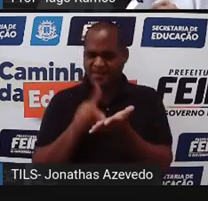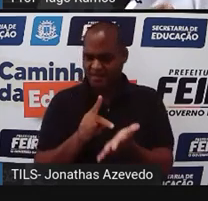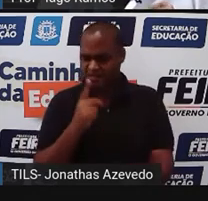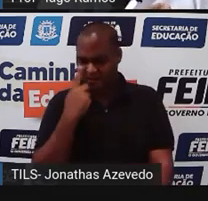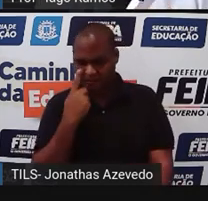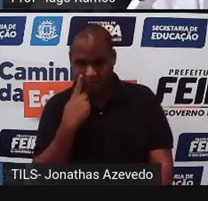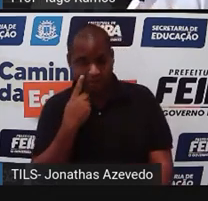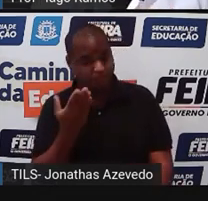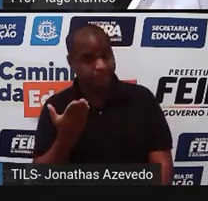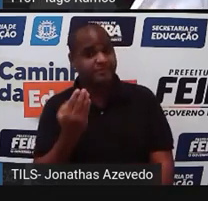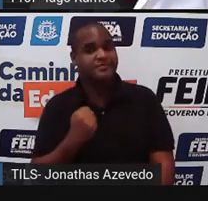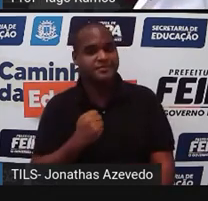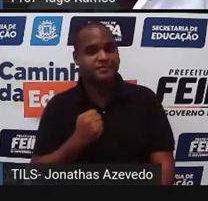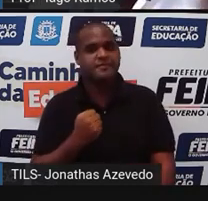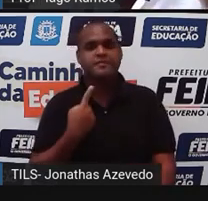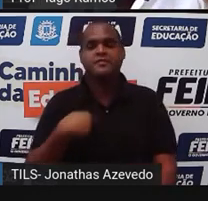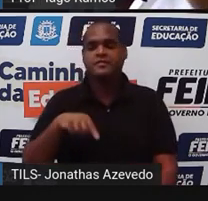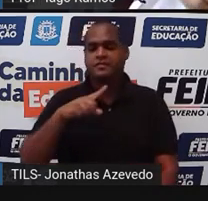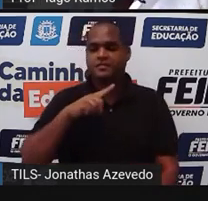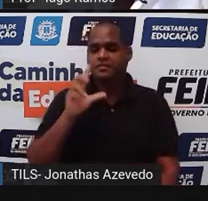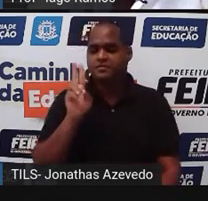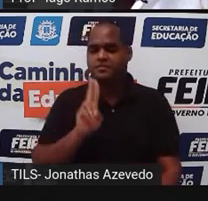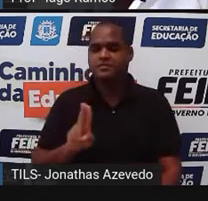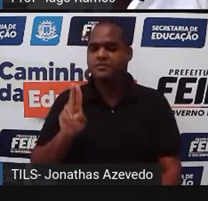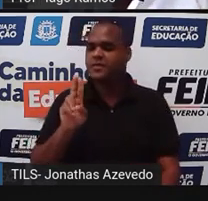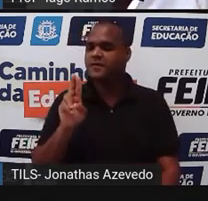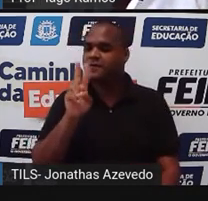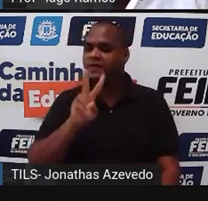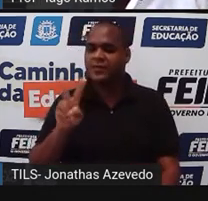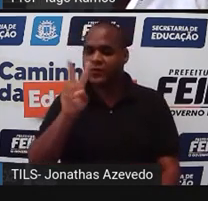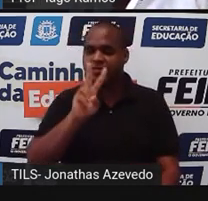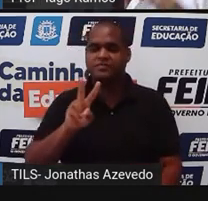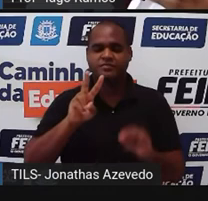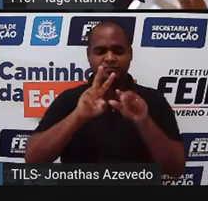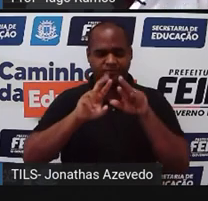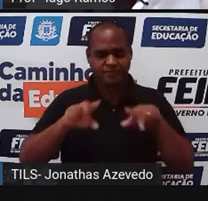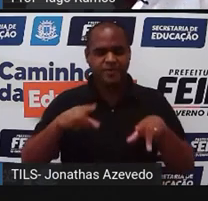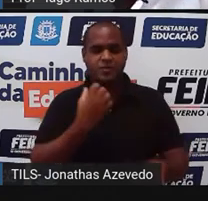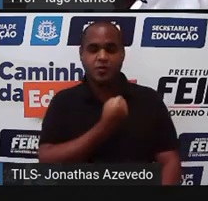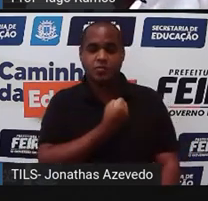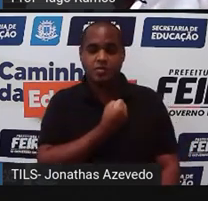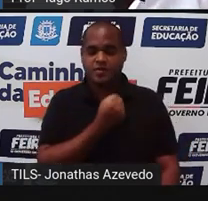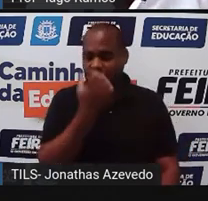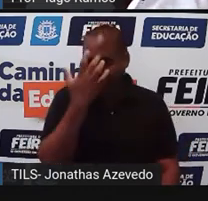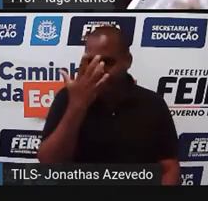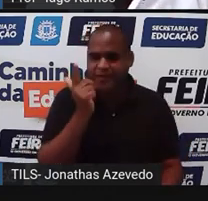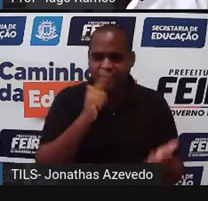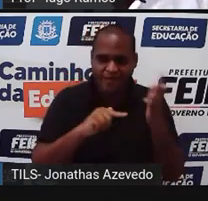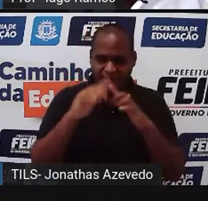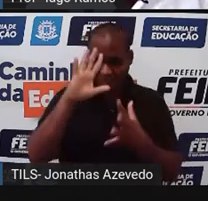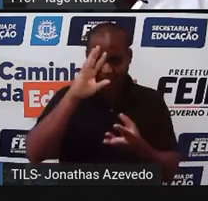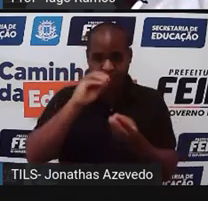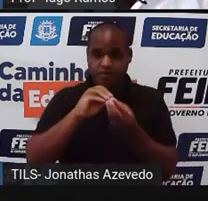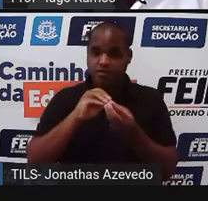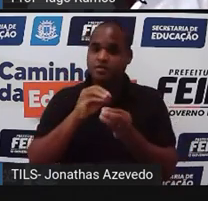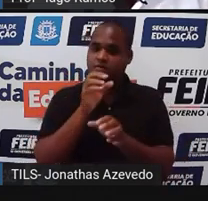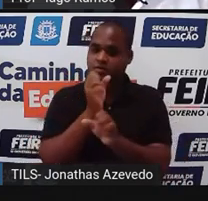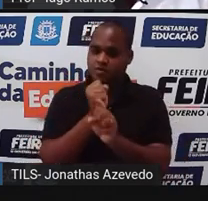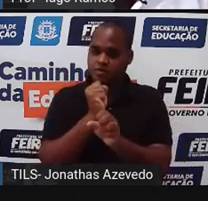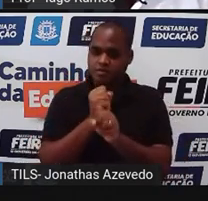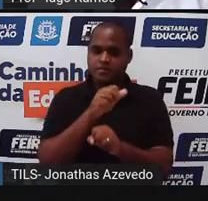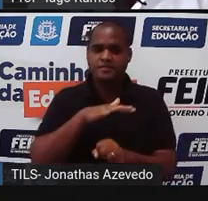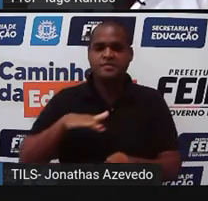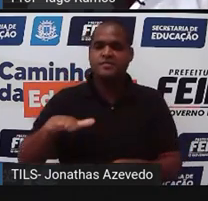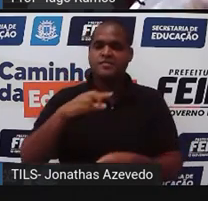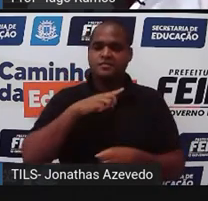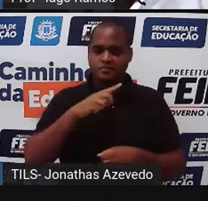né E aí a gente vai usar valores numéricos mesmo para agente facilitar essa nossa compreensão sobre cálculo de área